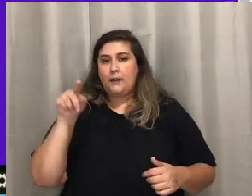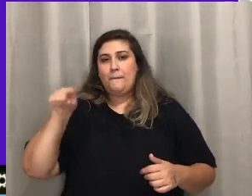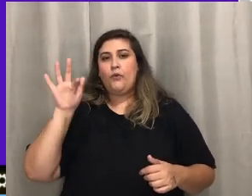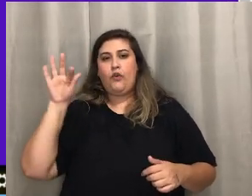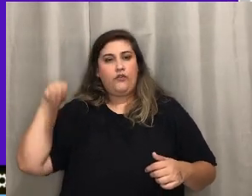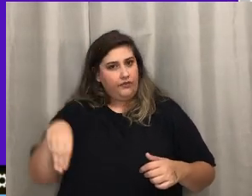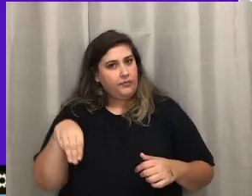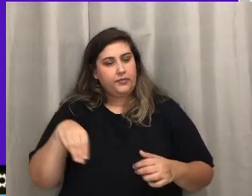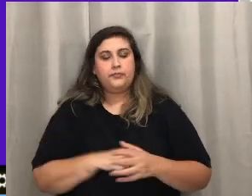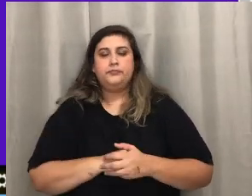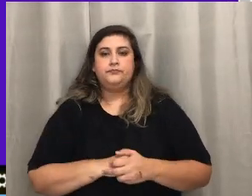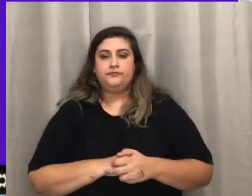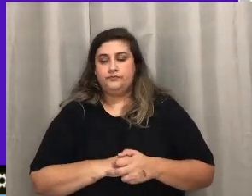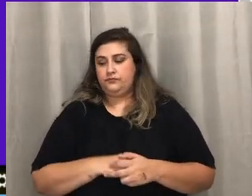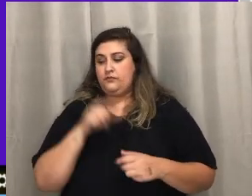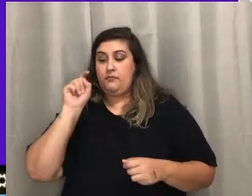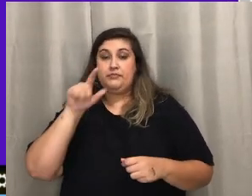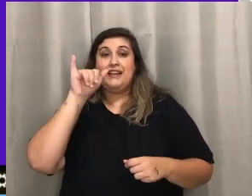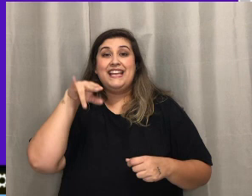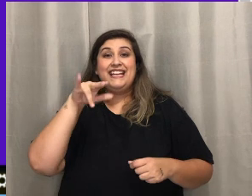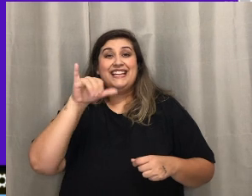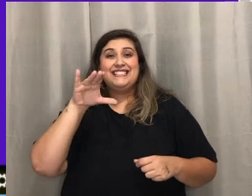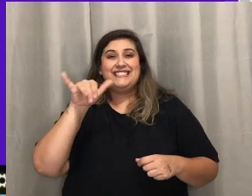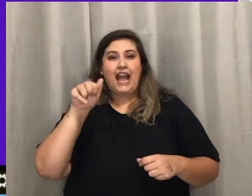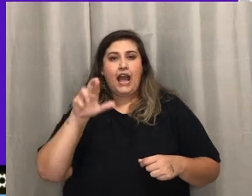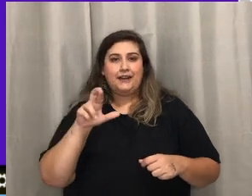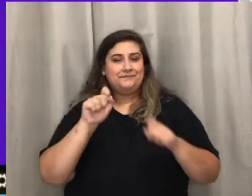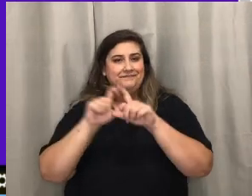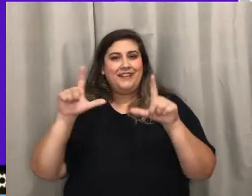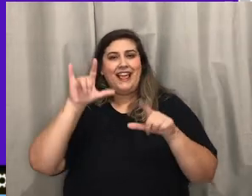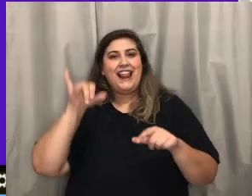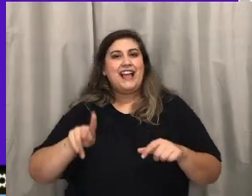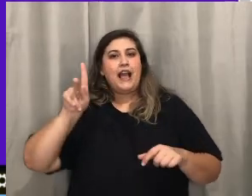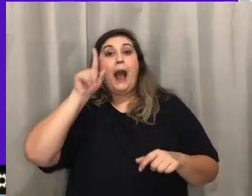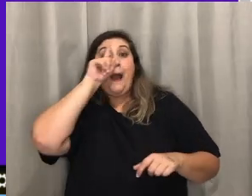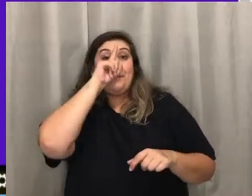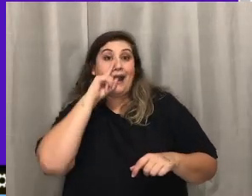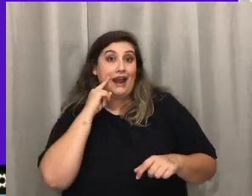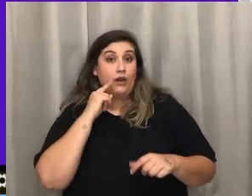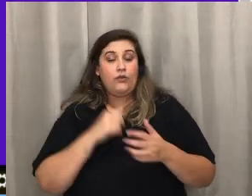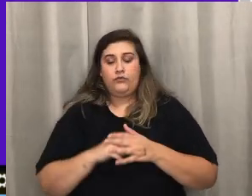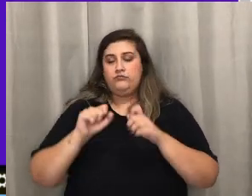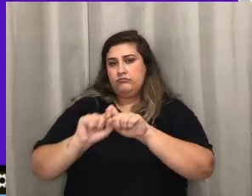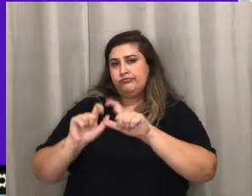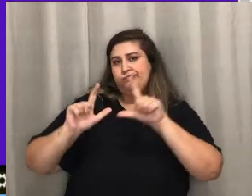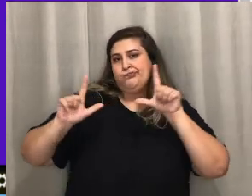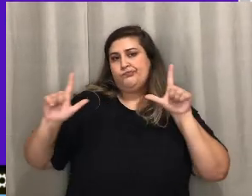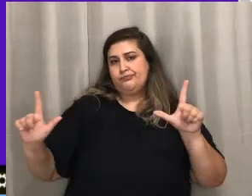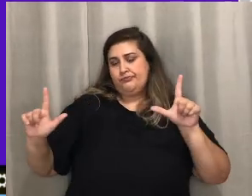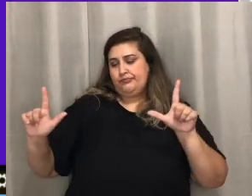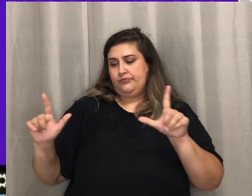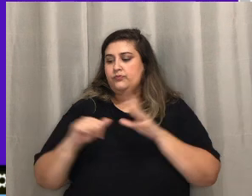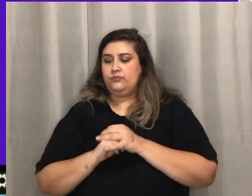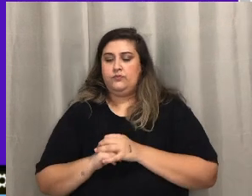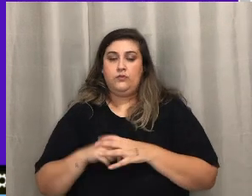anchor.fm. Vocês vão clicar em iniciar aqui nesse link em amarelo e vai abrir esta página, essa